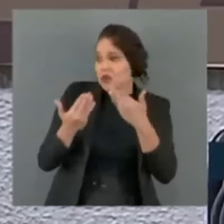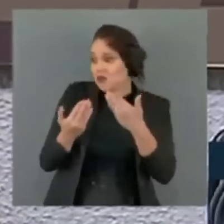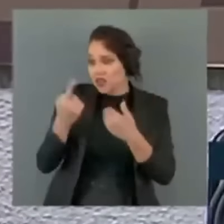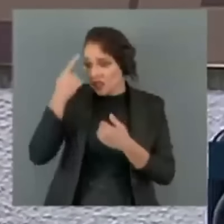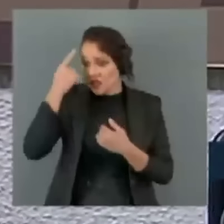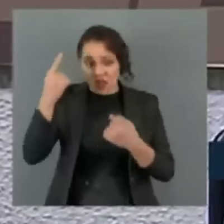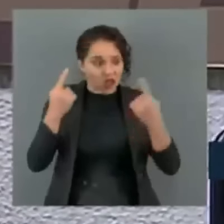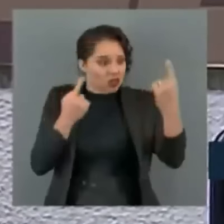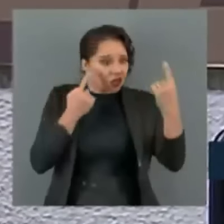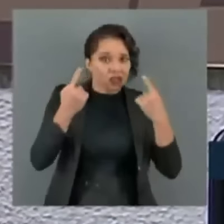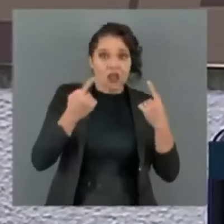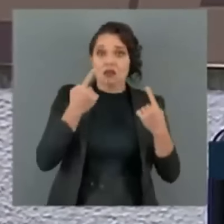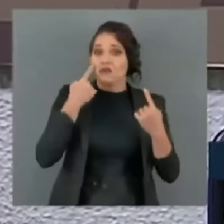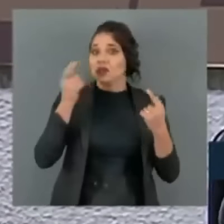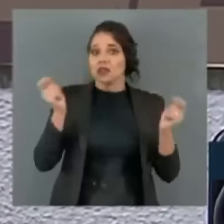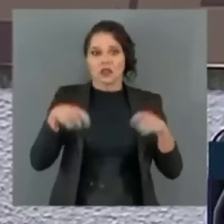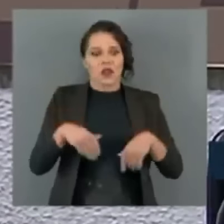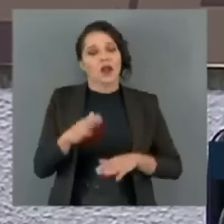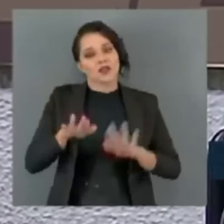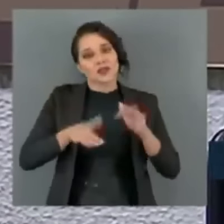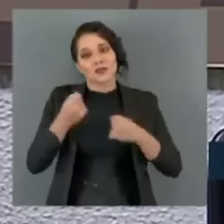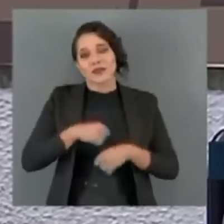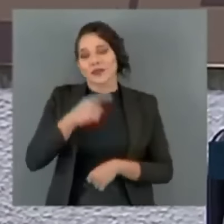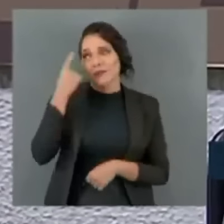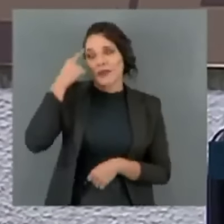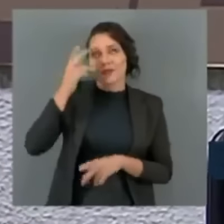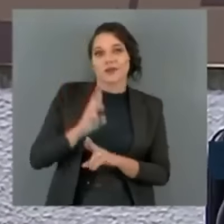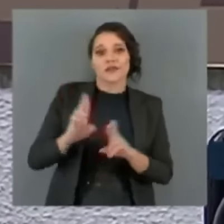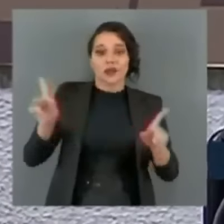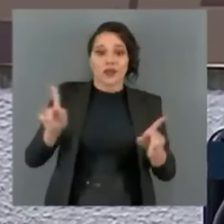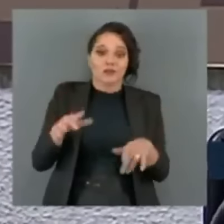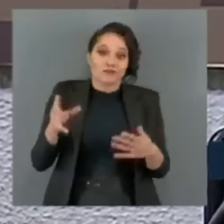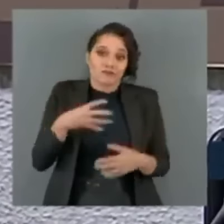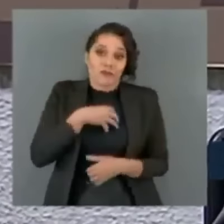preciso pensar um pouco fora do quadrado, mas é o jeito para ver o que acontece.